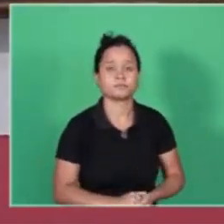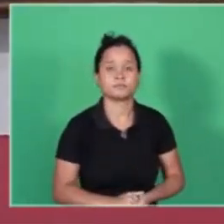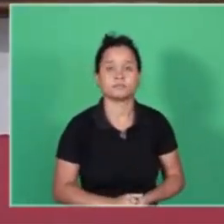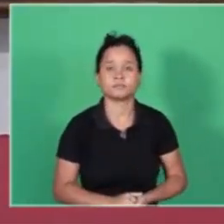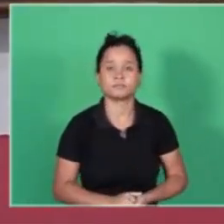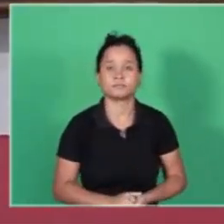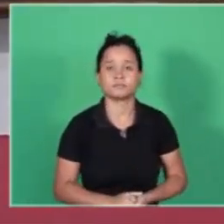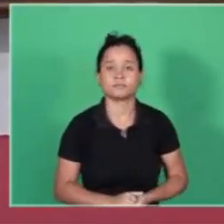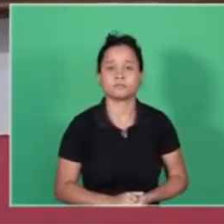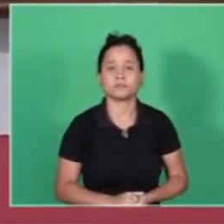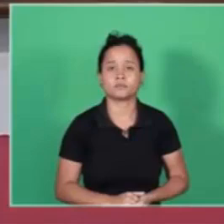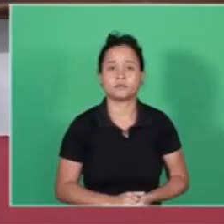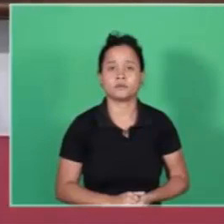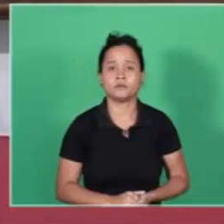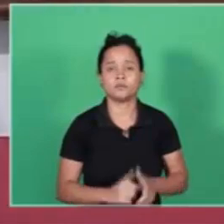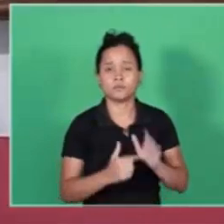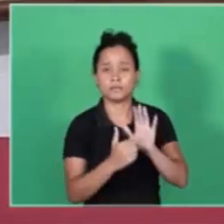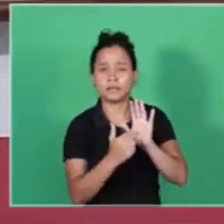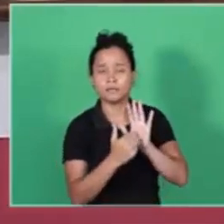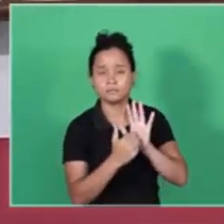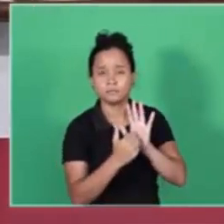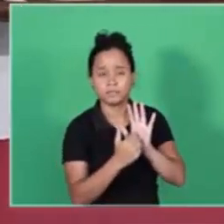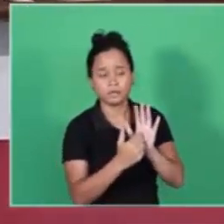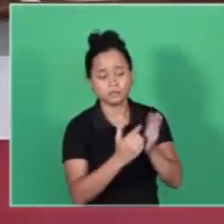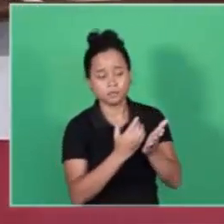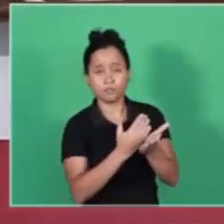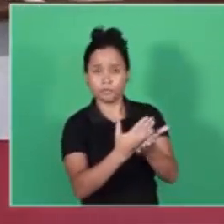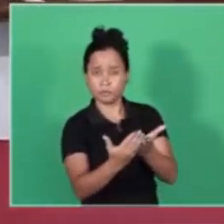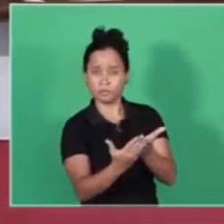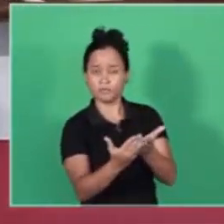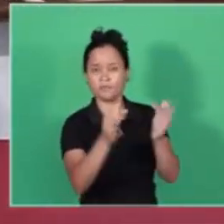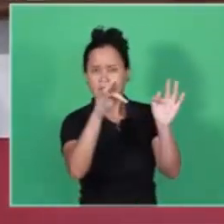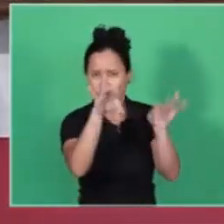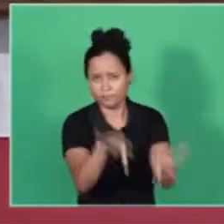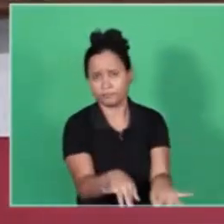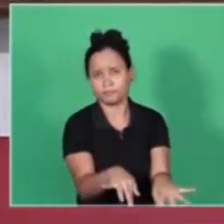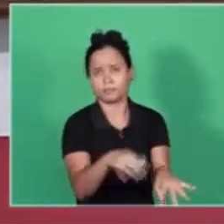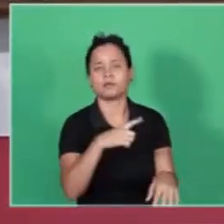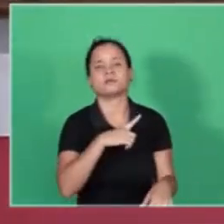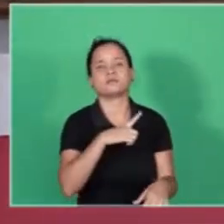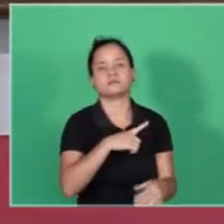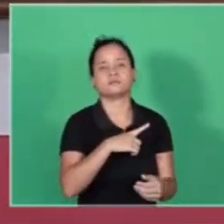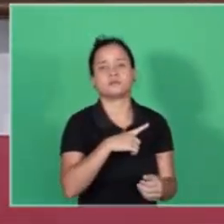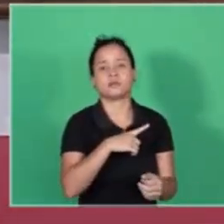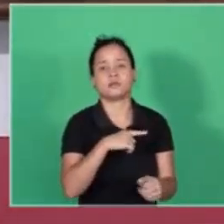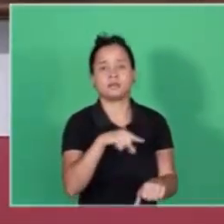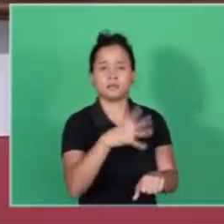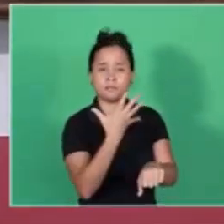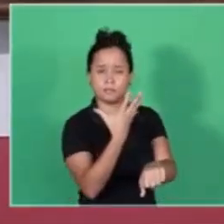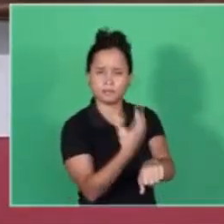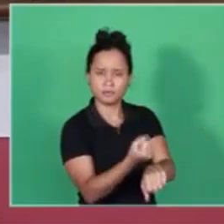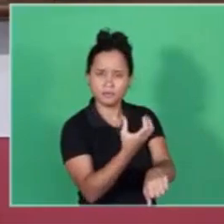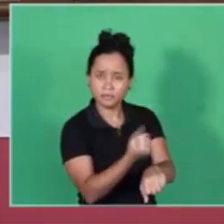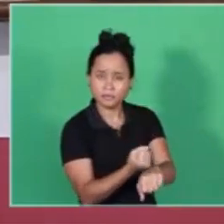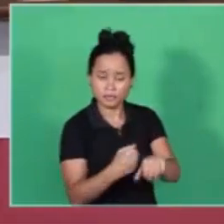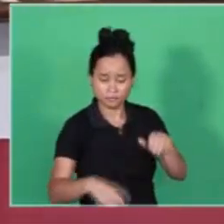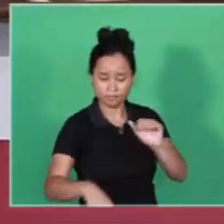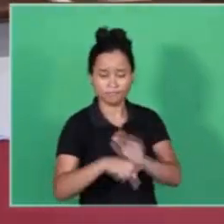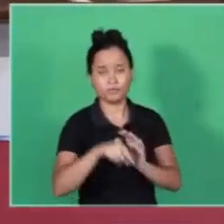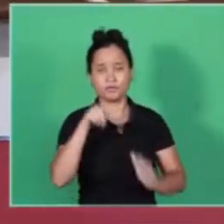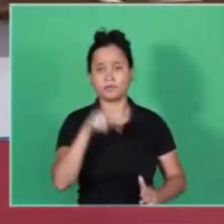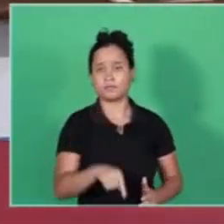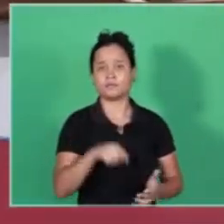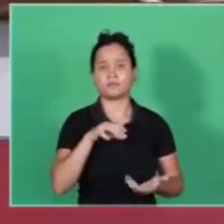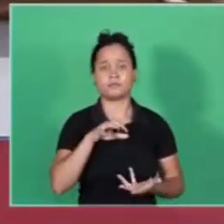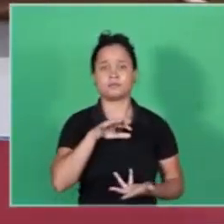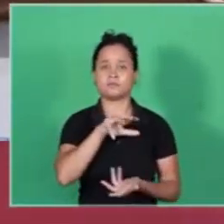até a morte. Ela vai ter fim. E esta matéria não vai sair daqui.